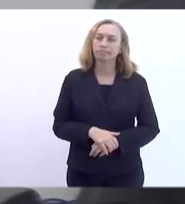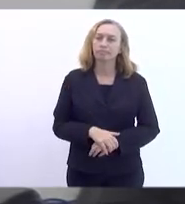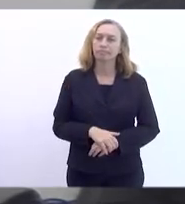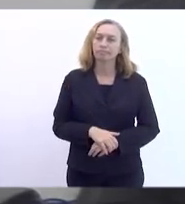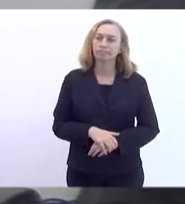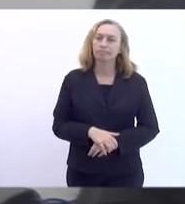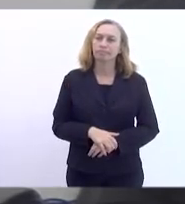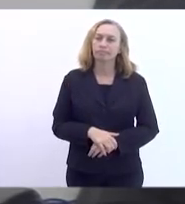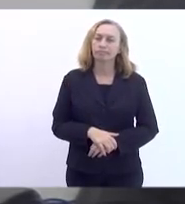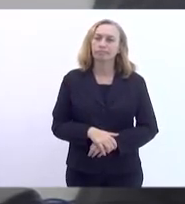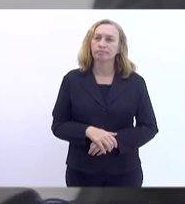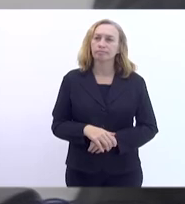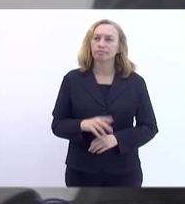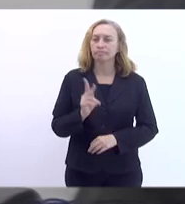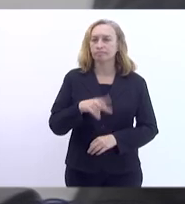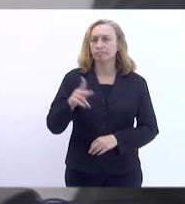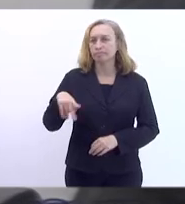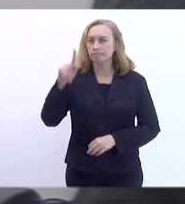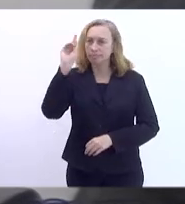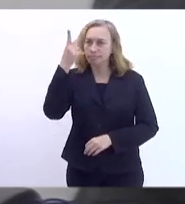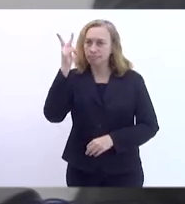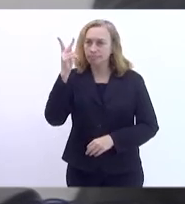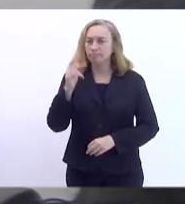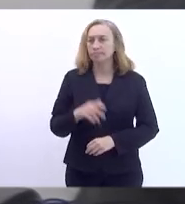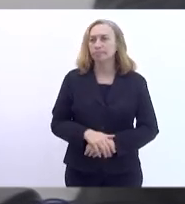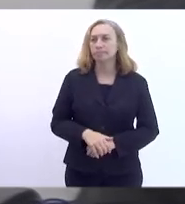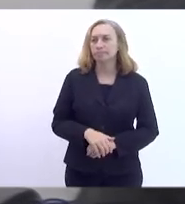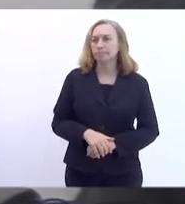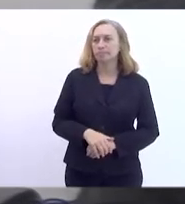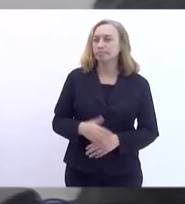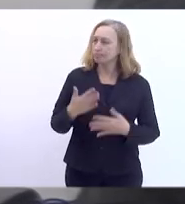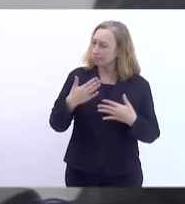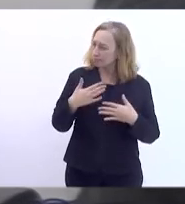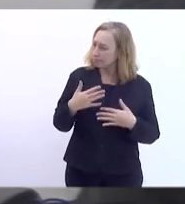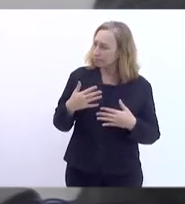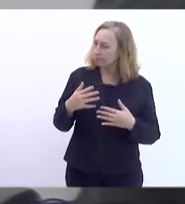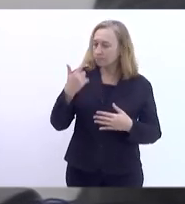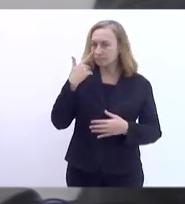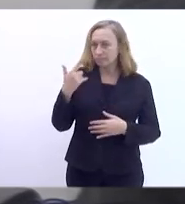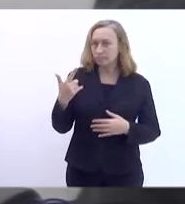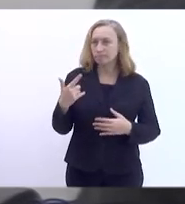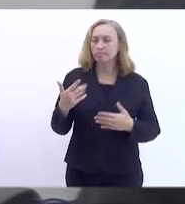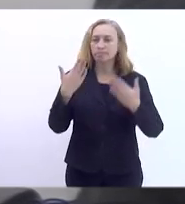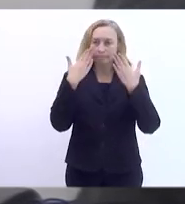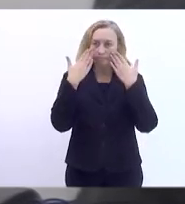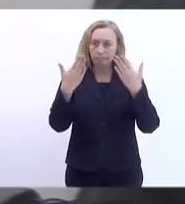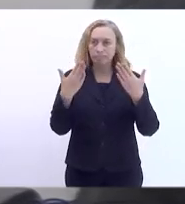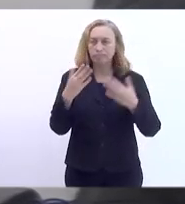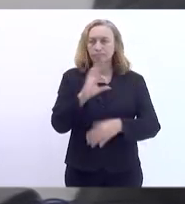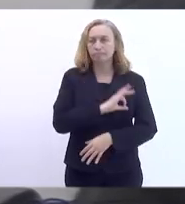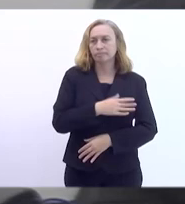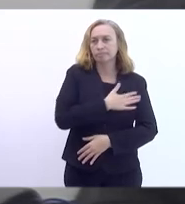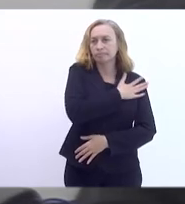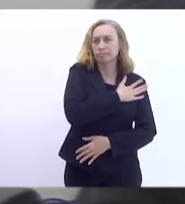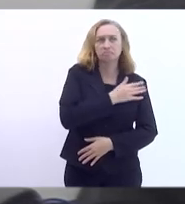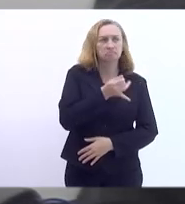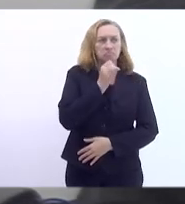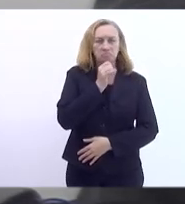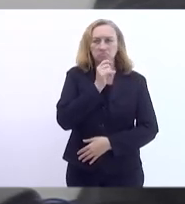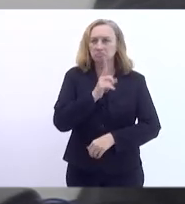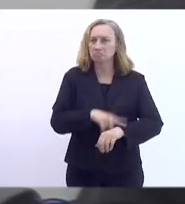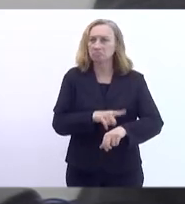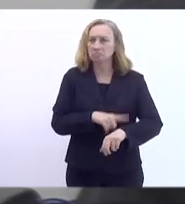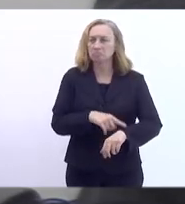das questões de história é eu fico muita tranquilidade apresentação da Polícia Militar porque em nenhum momento